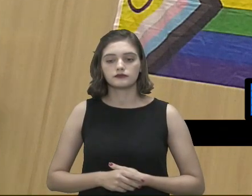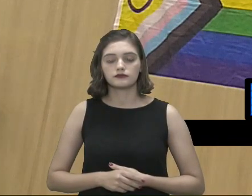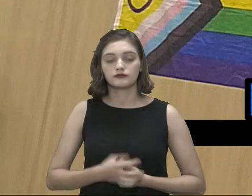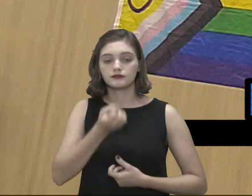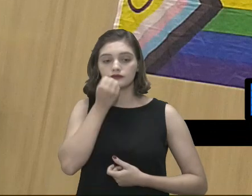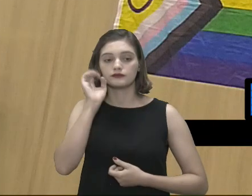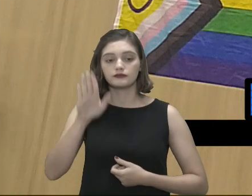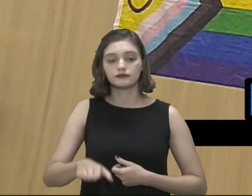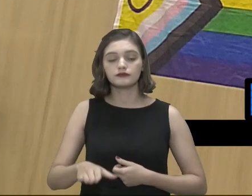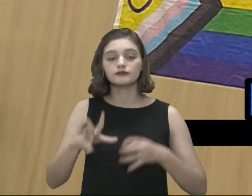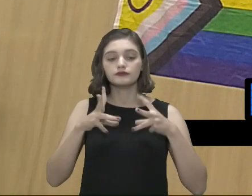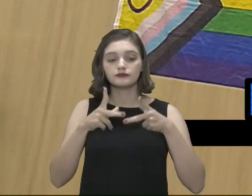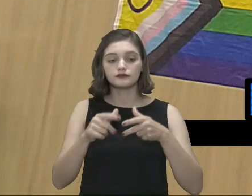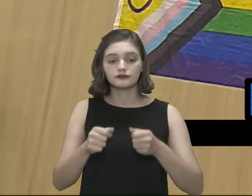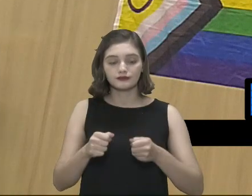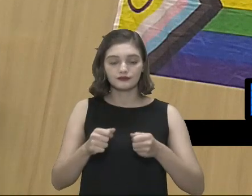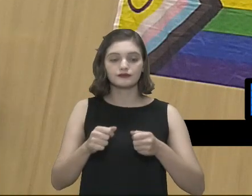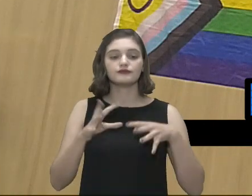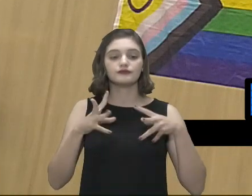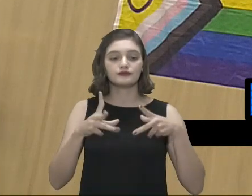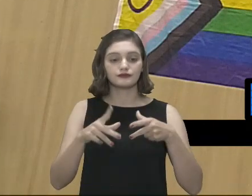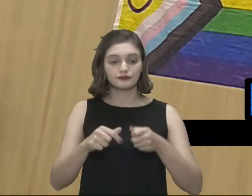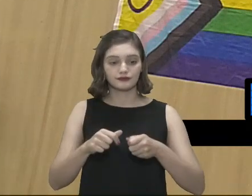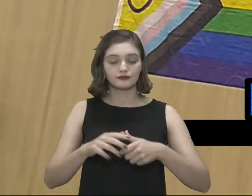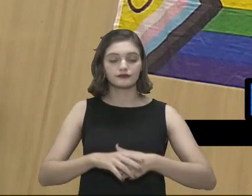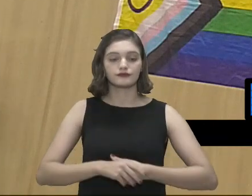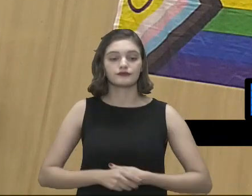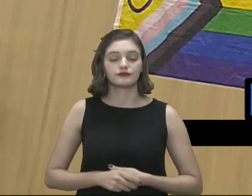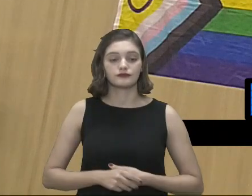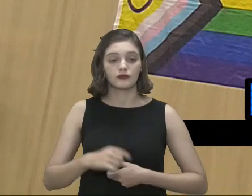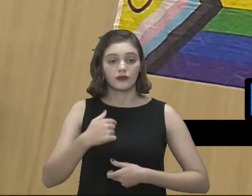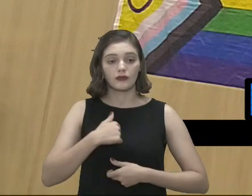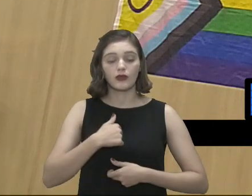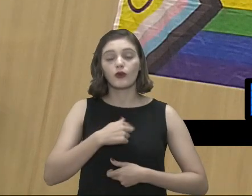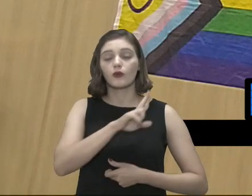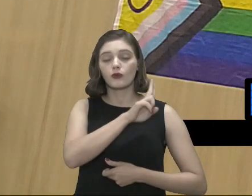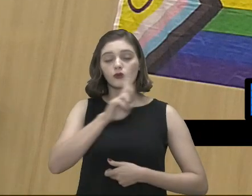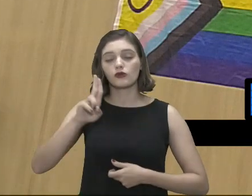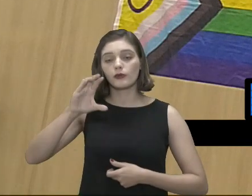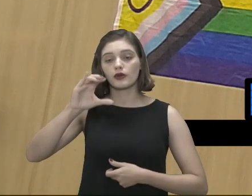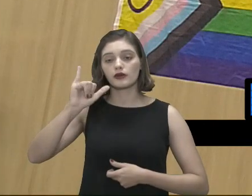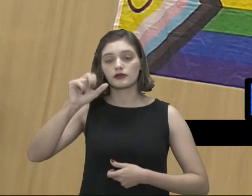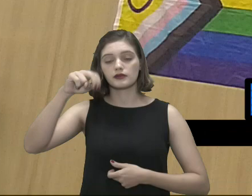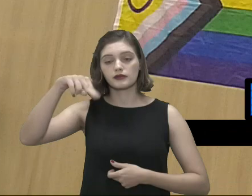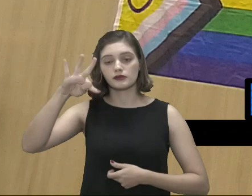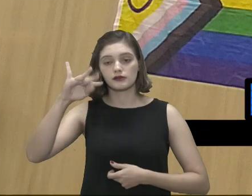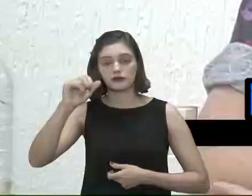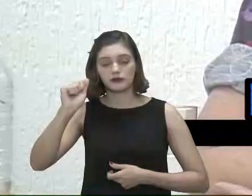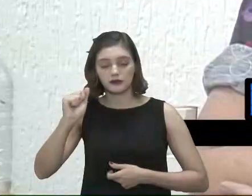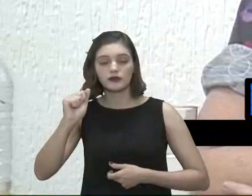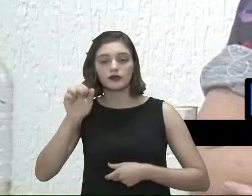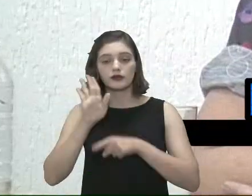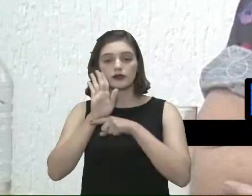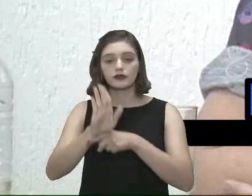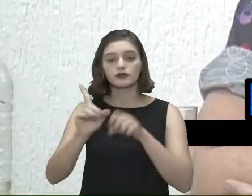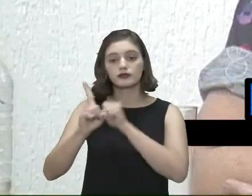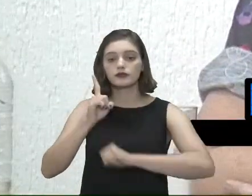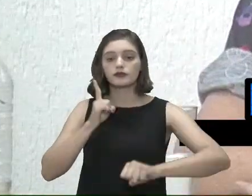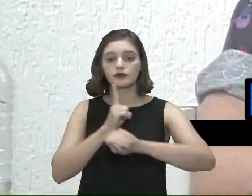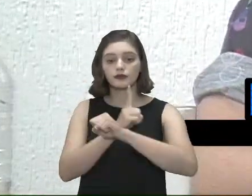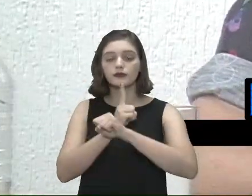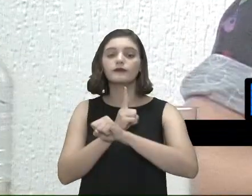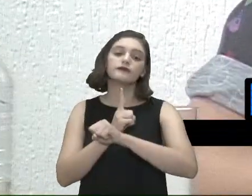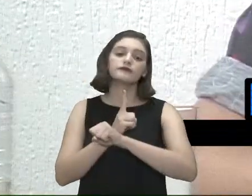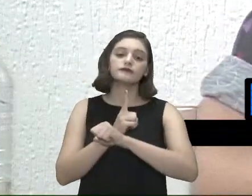Boa tarde a todos, todas, todes. Eu sou a Cíntia, sou assistente social do Ambulatório de Infectologia de